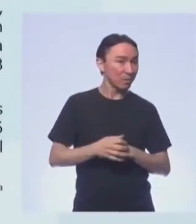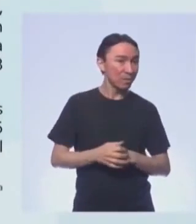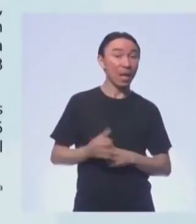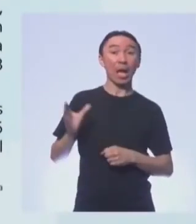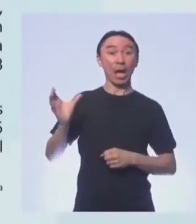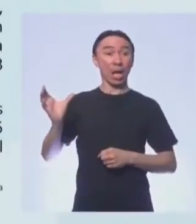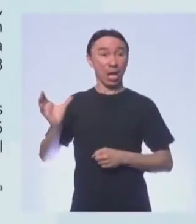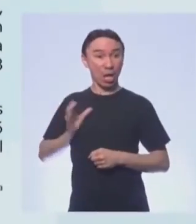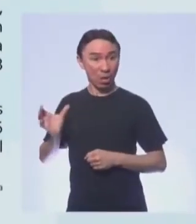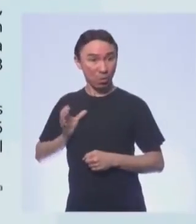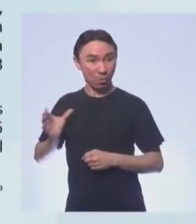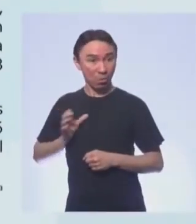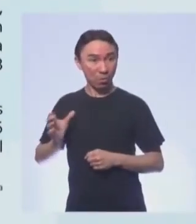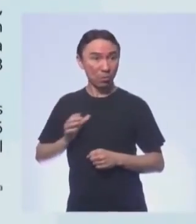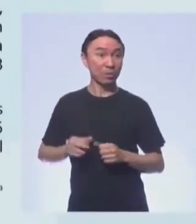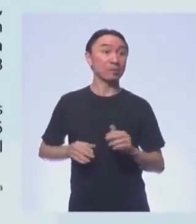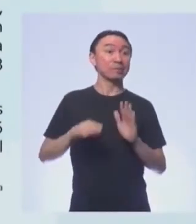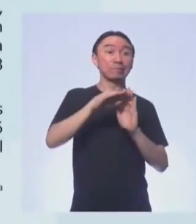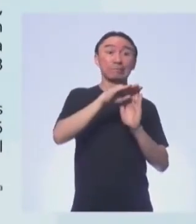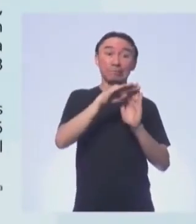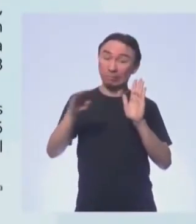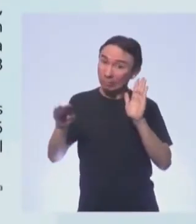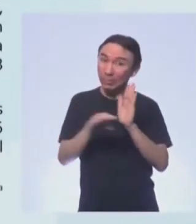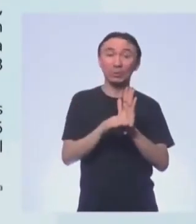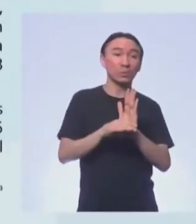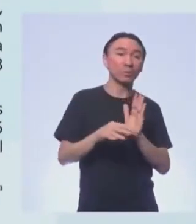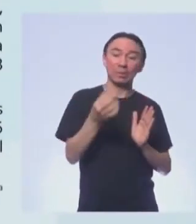para 67%.